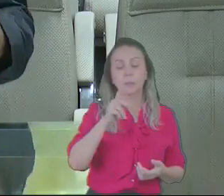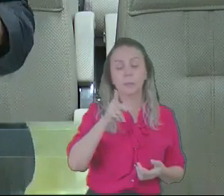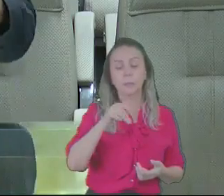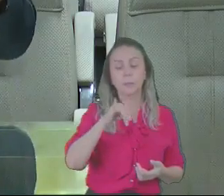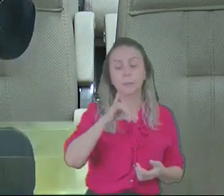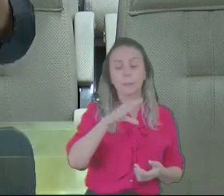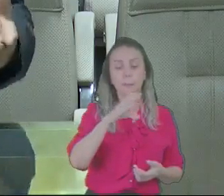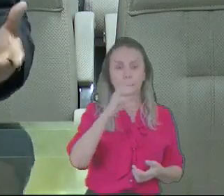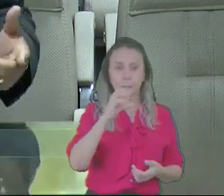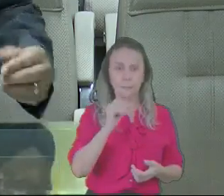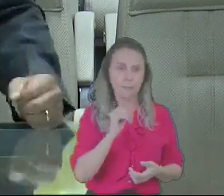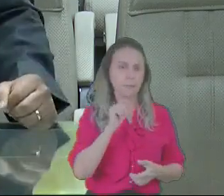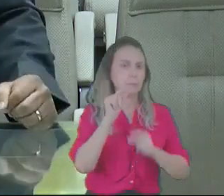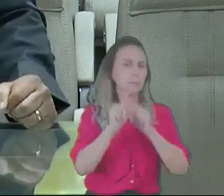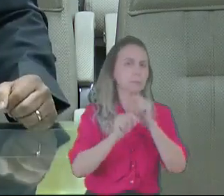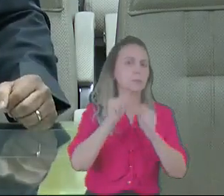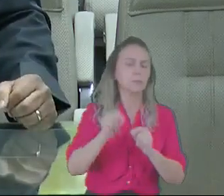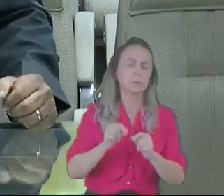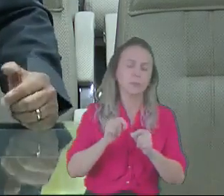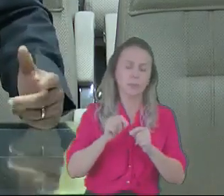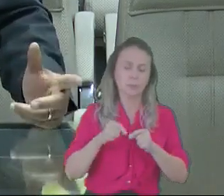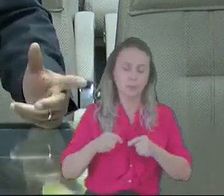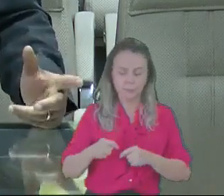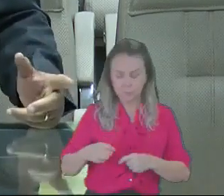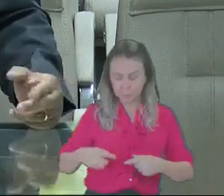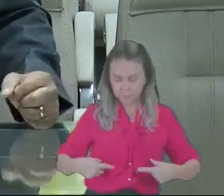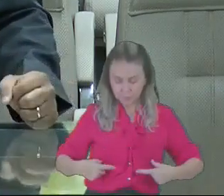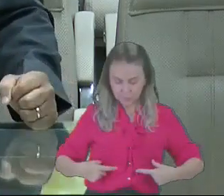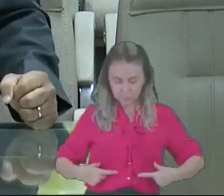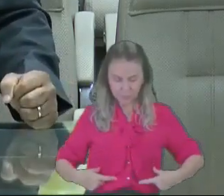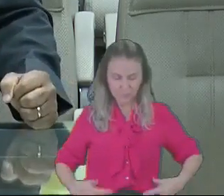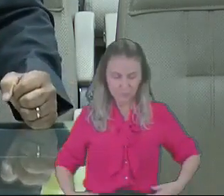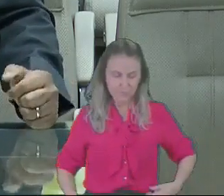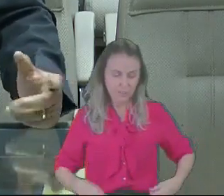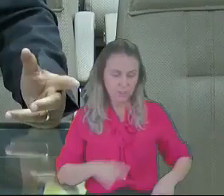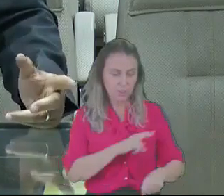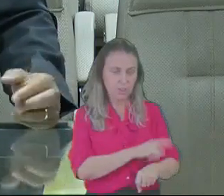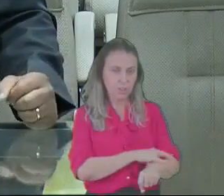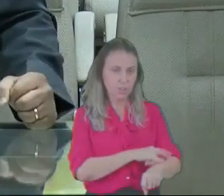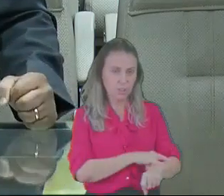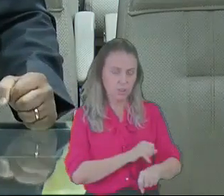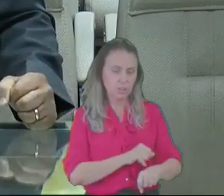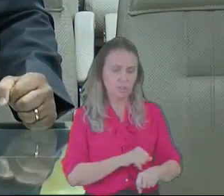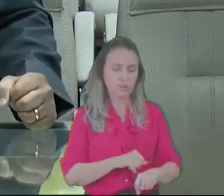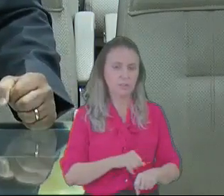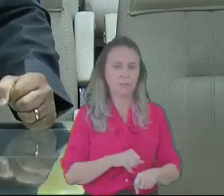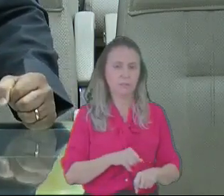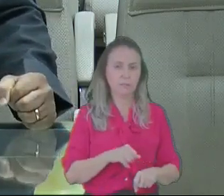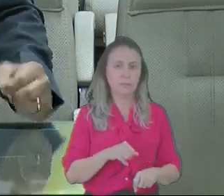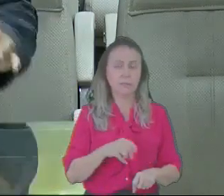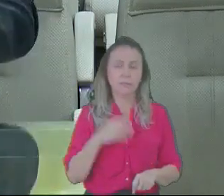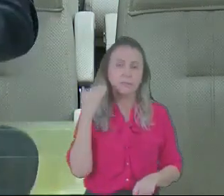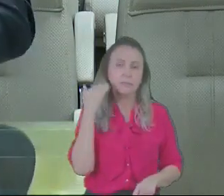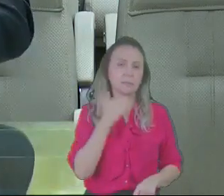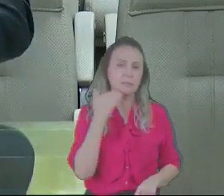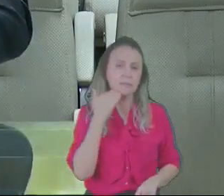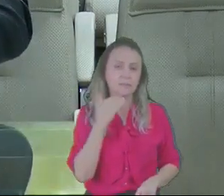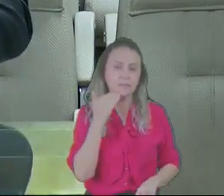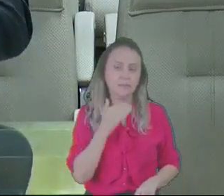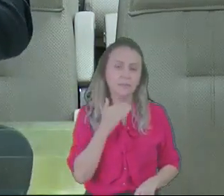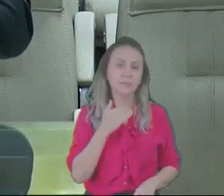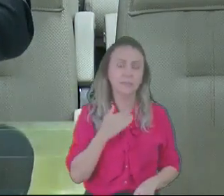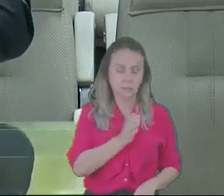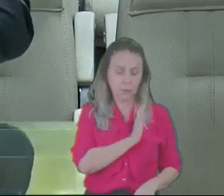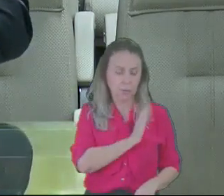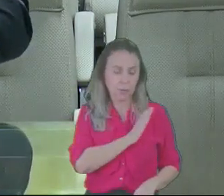causada pelo mau funcionamento dos rins do fígado do coração e só Lucas